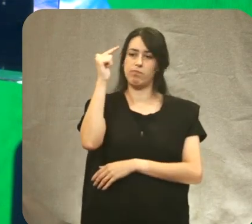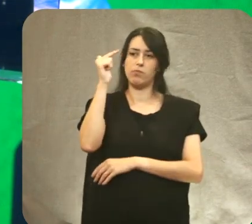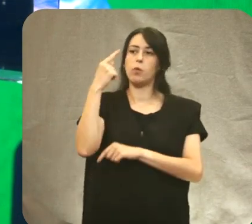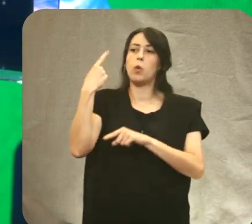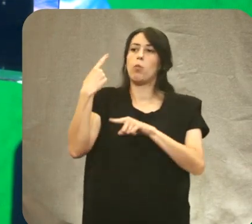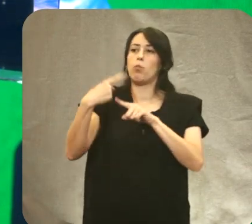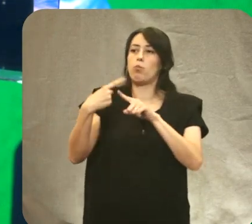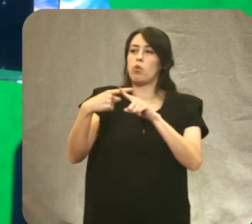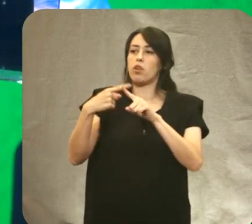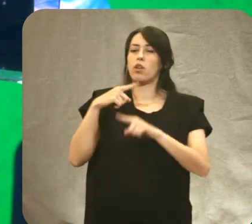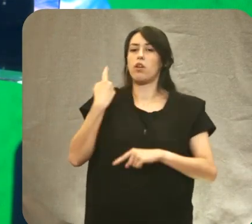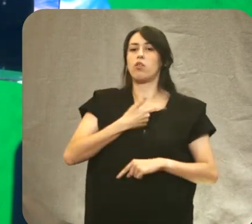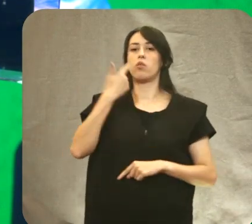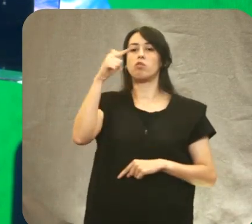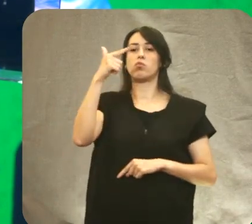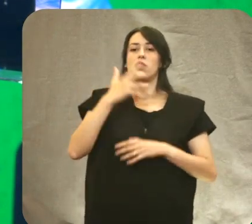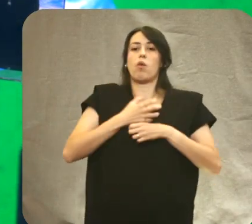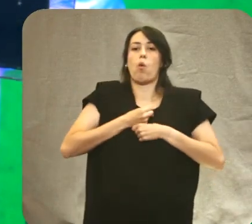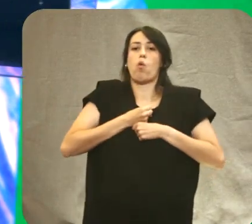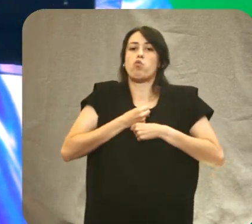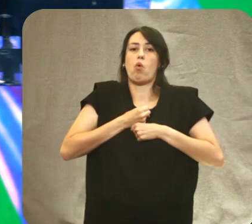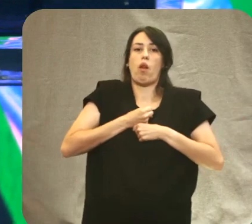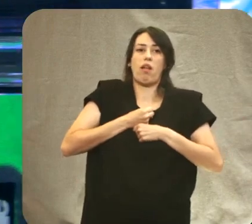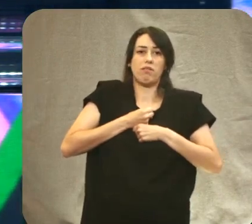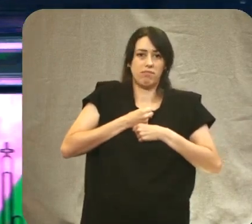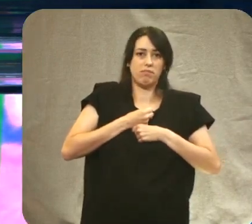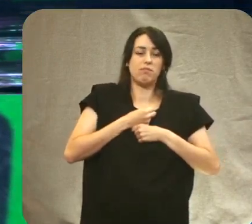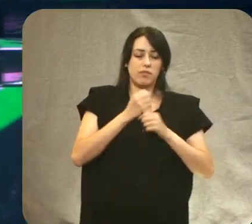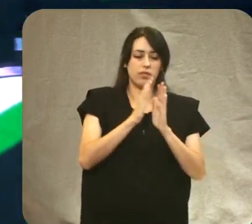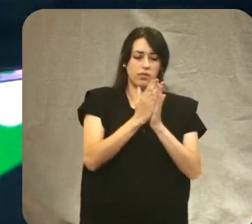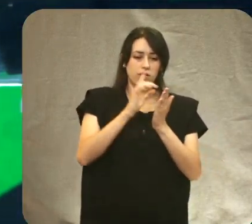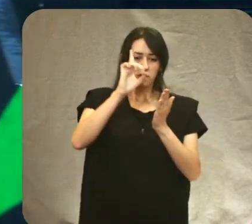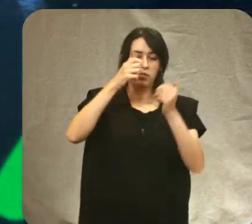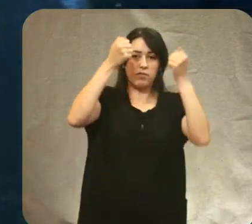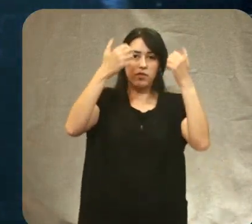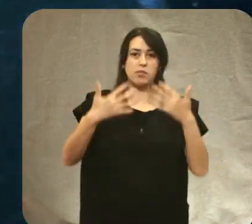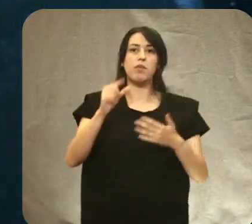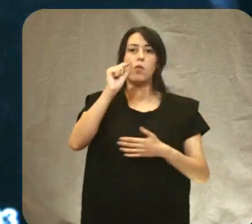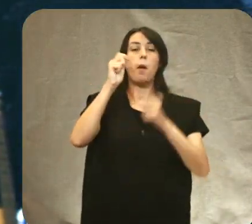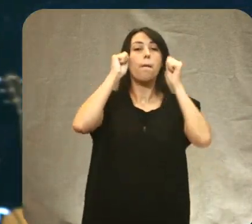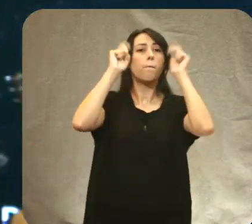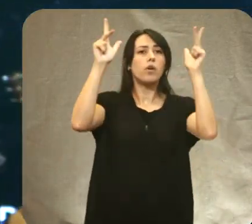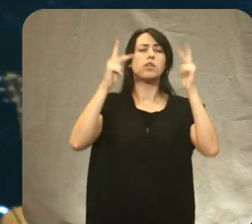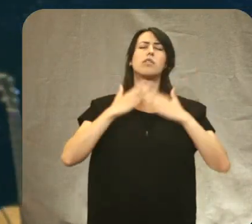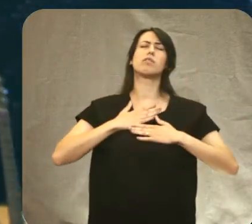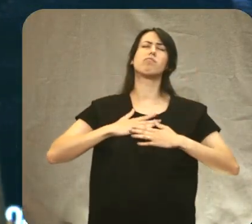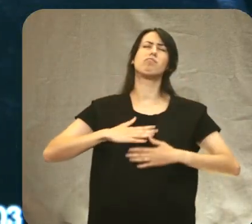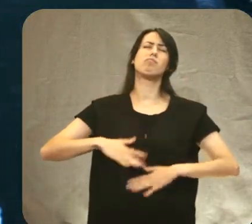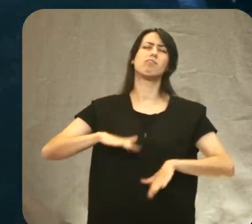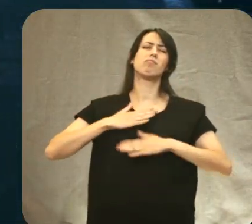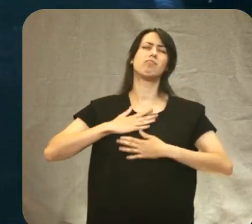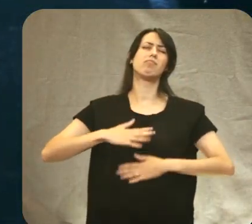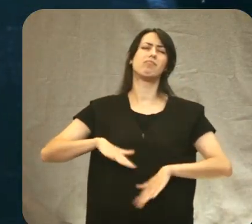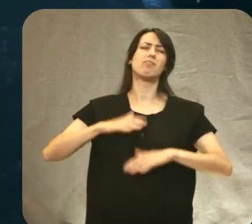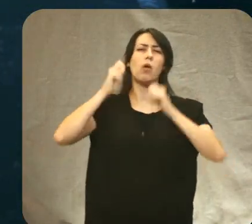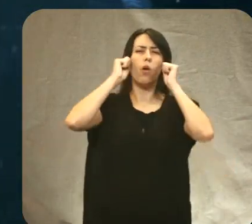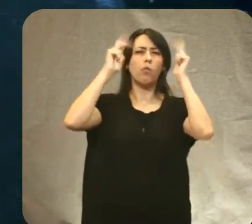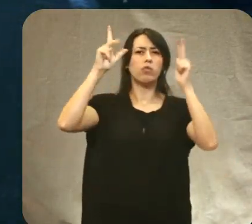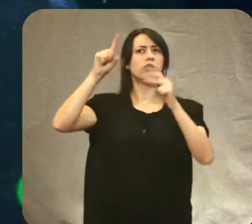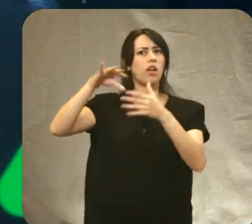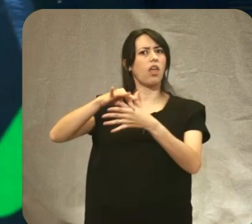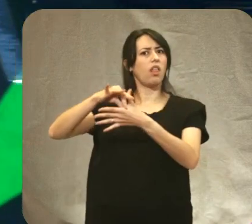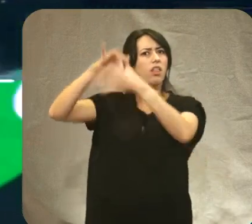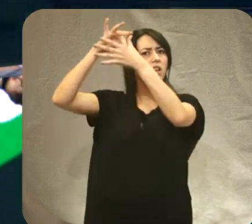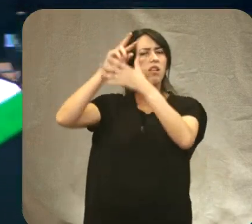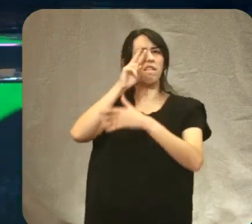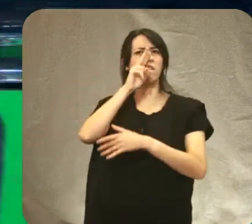não temos domínio próprio. A Bíblia vai falar de exemplos de mansidão. Ela fala que Moisés era manso. Moisés era um líder forte,